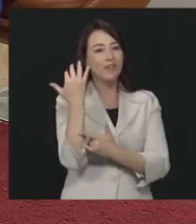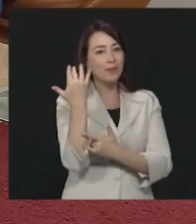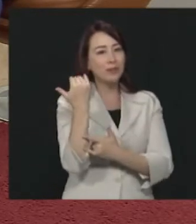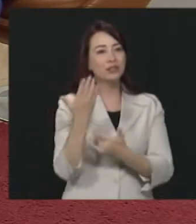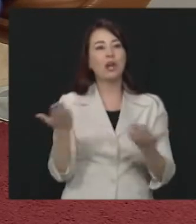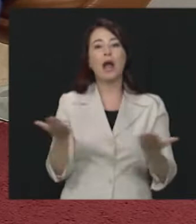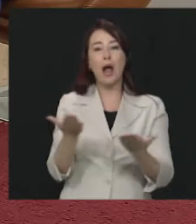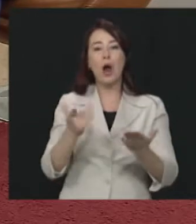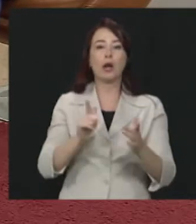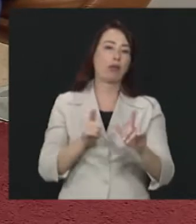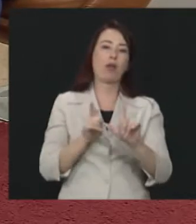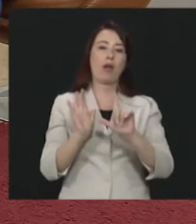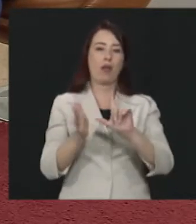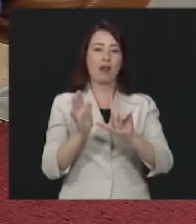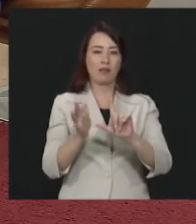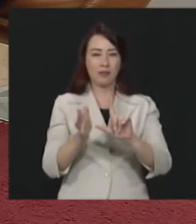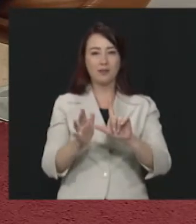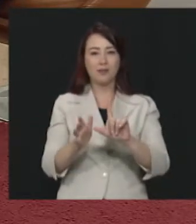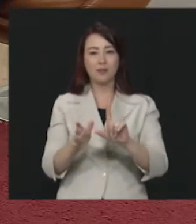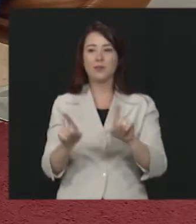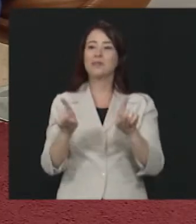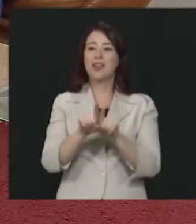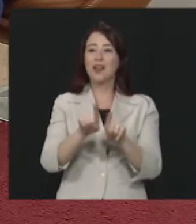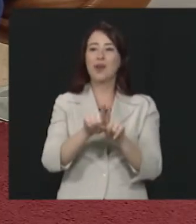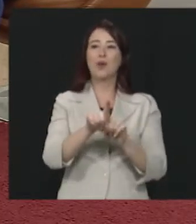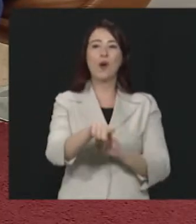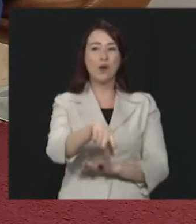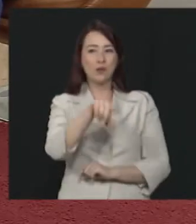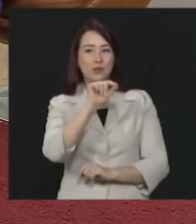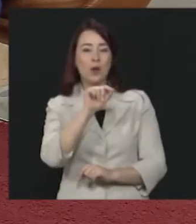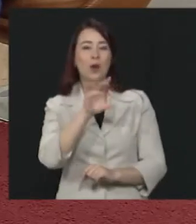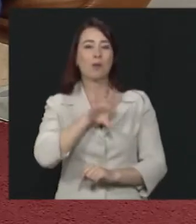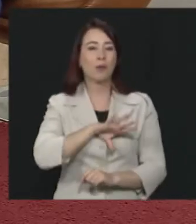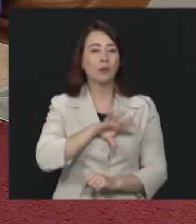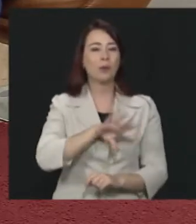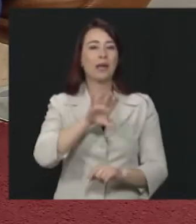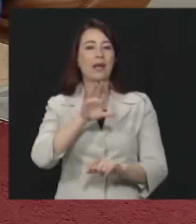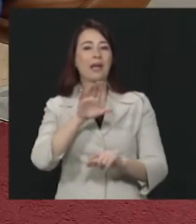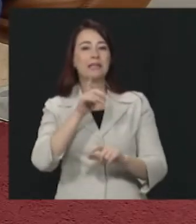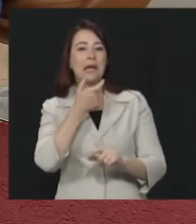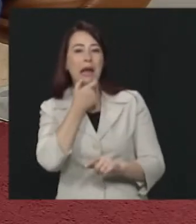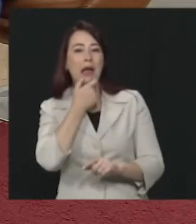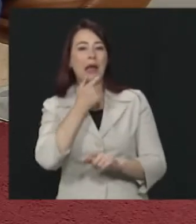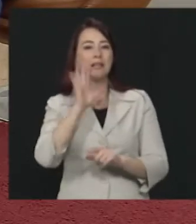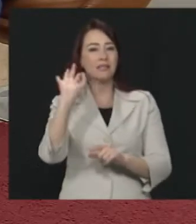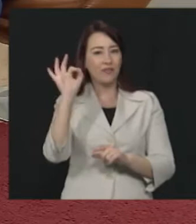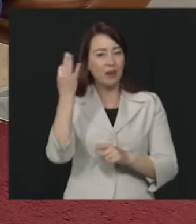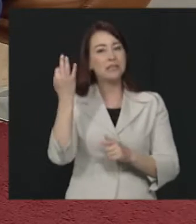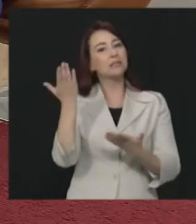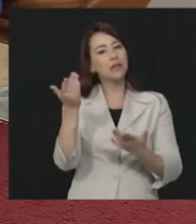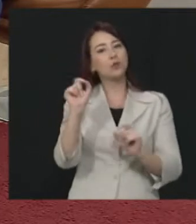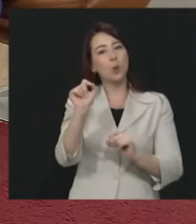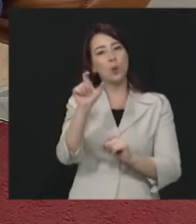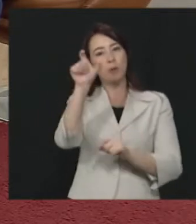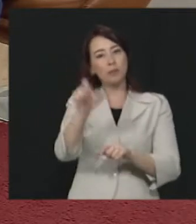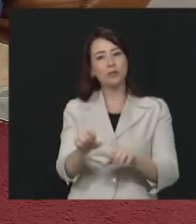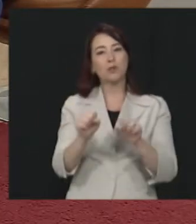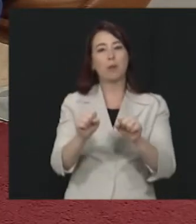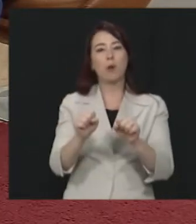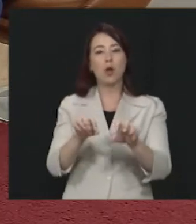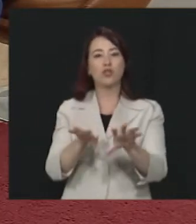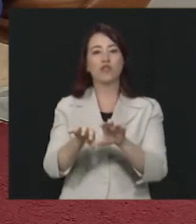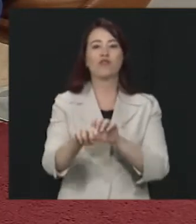você escolhe português, inglês, sim, francês, você pode se formar aí em